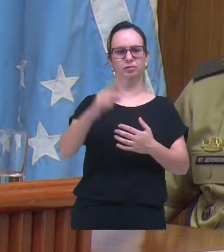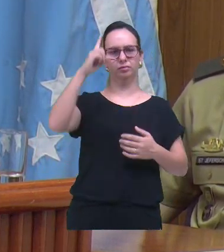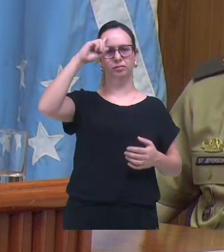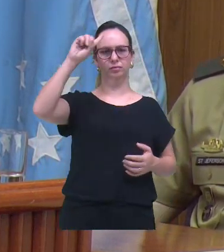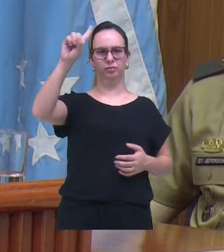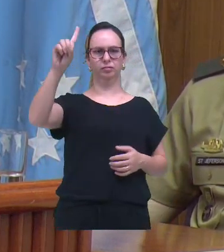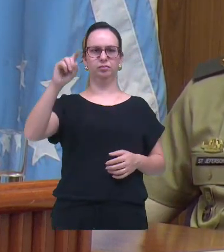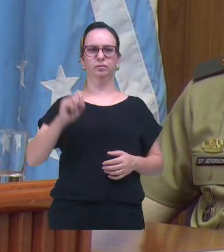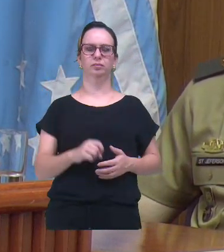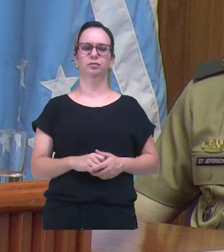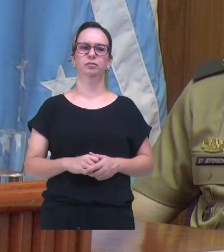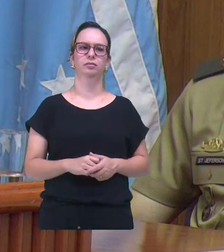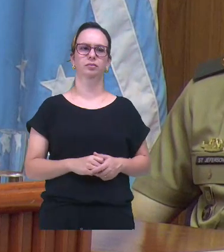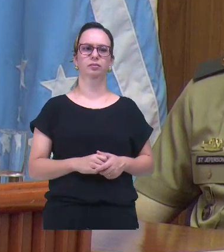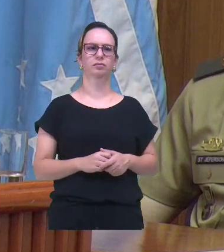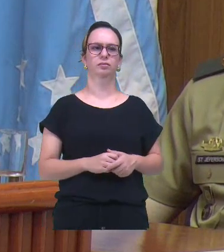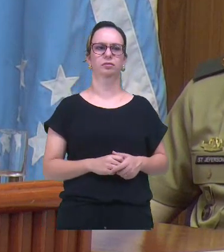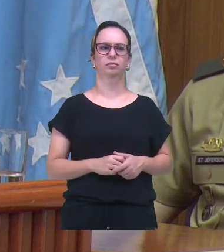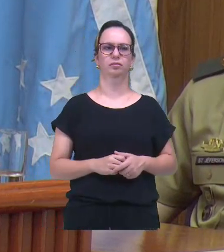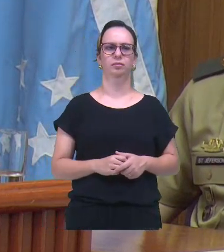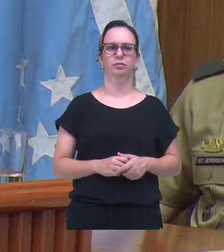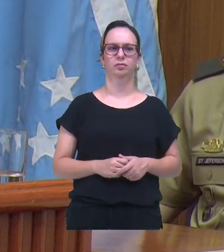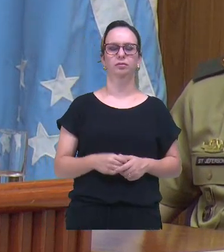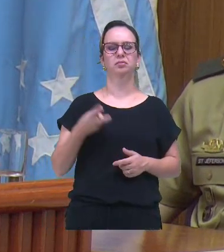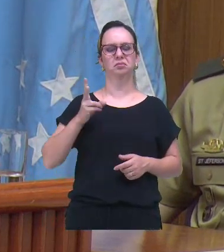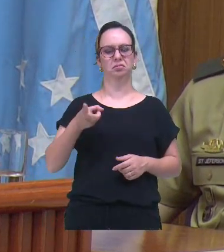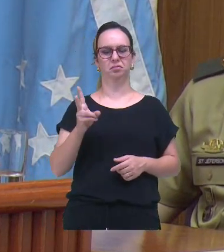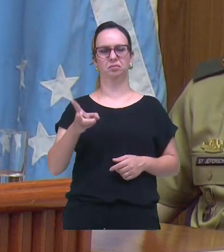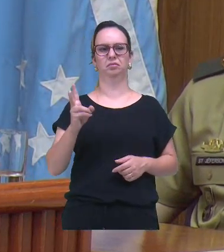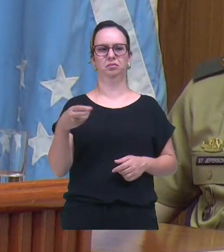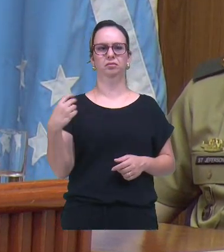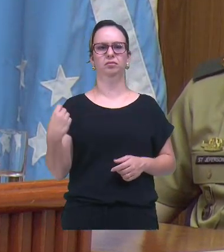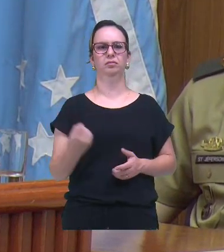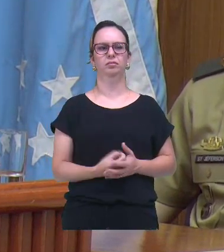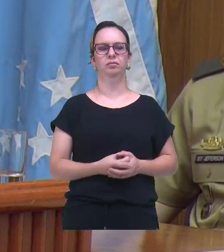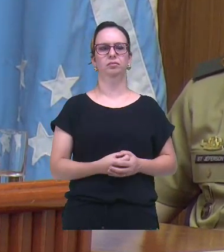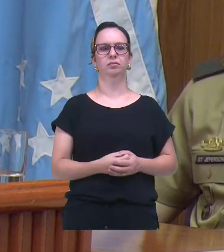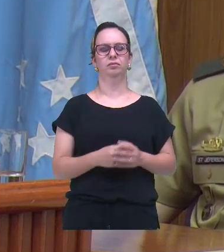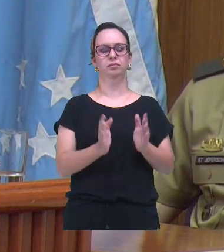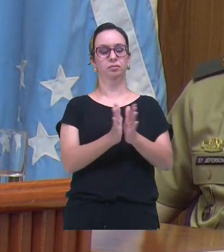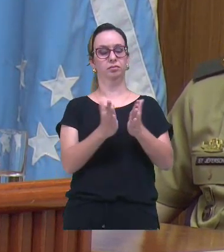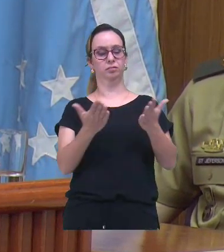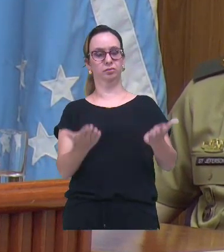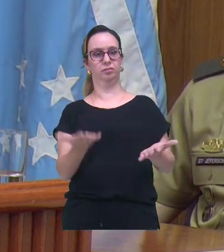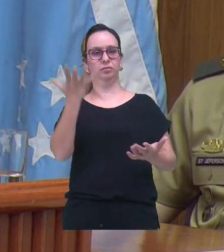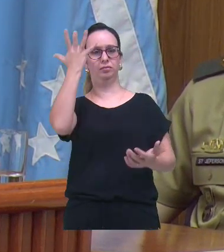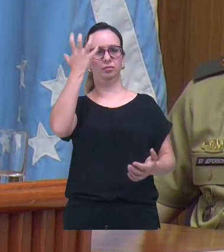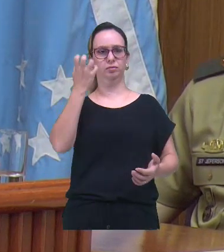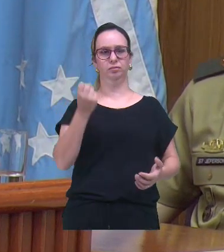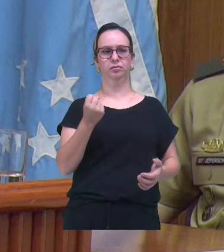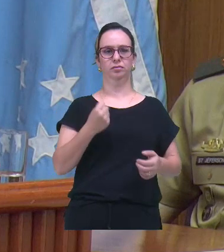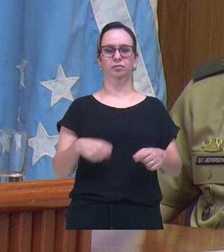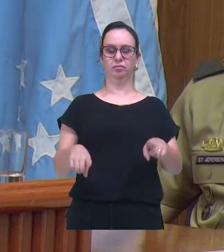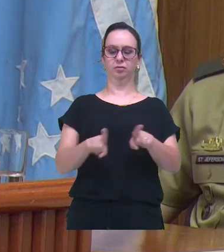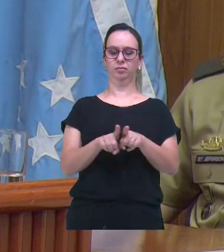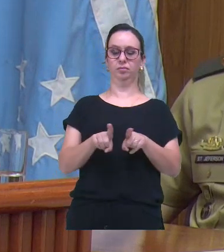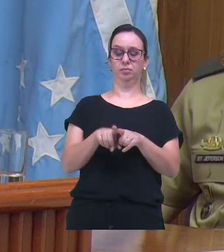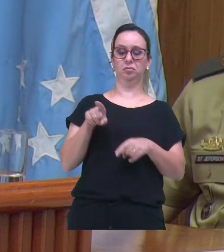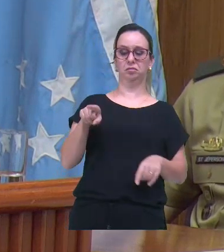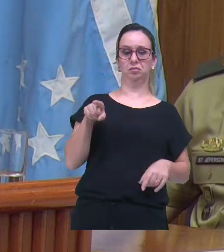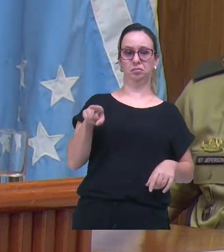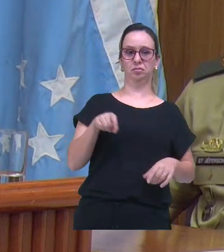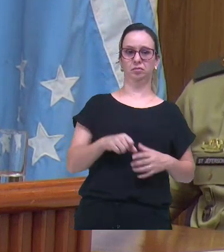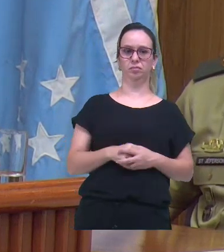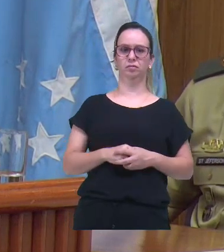para o senhor, e o senhor sempre muito solícito, abraçou a ideia como se fosse sua.